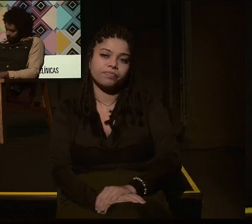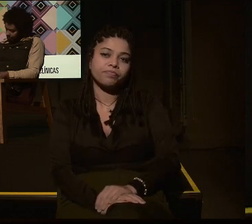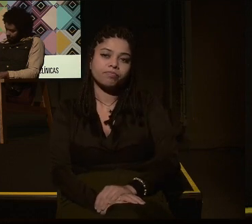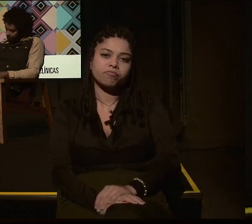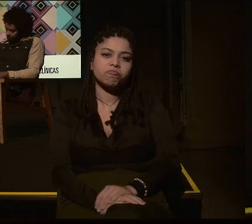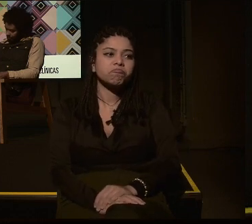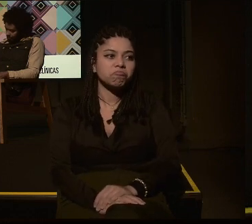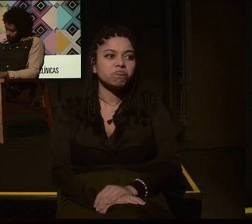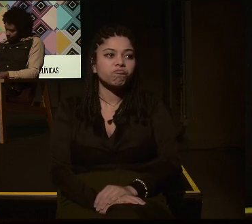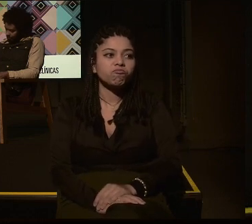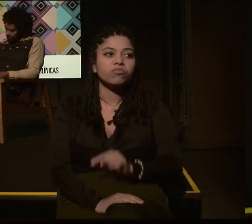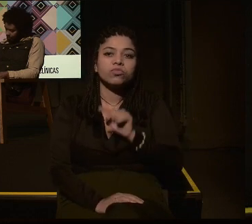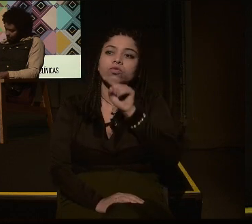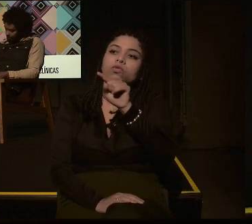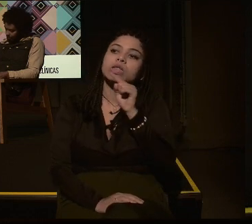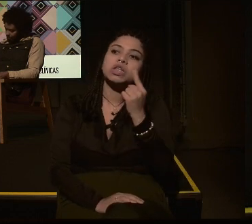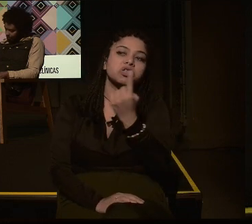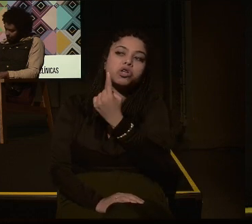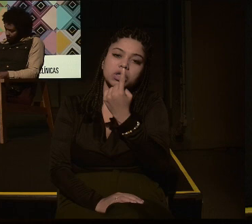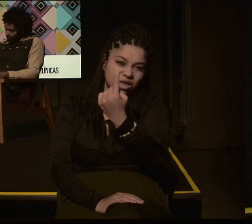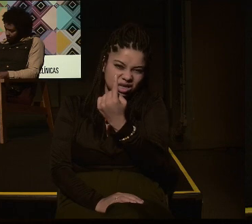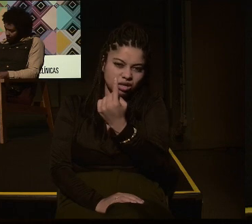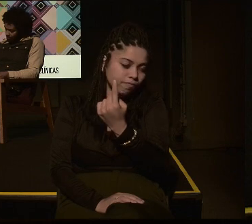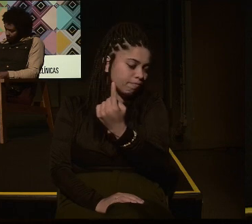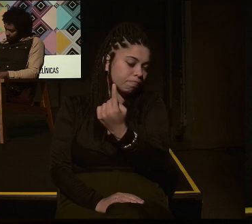você não está sozinha.